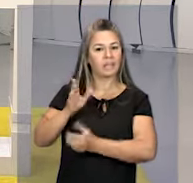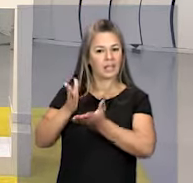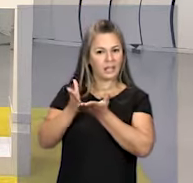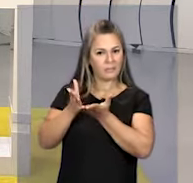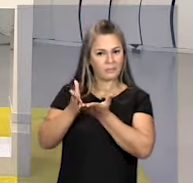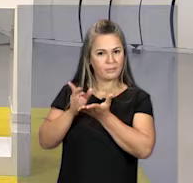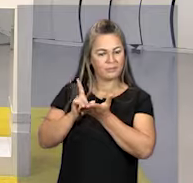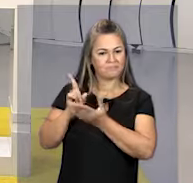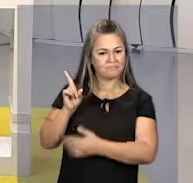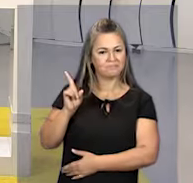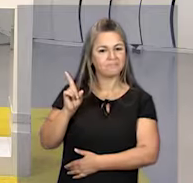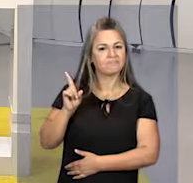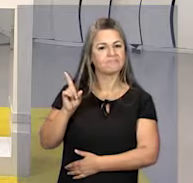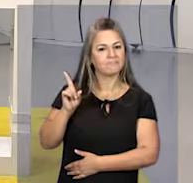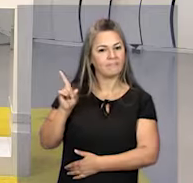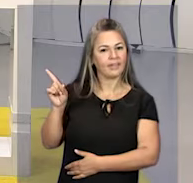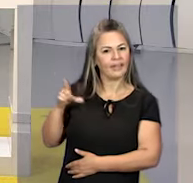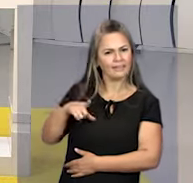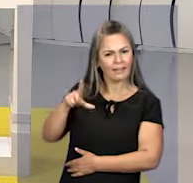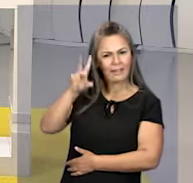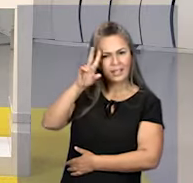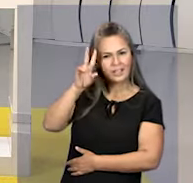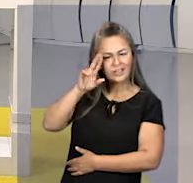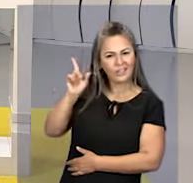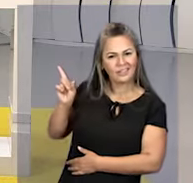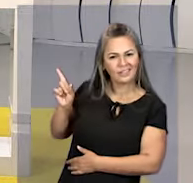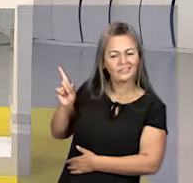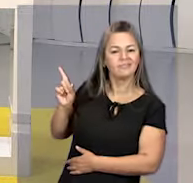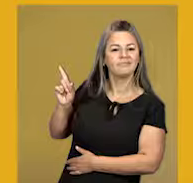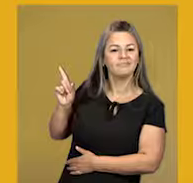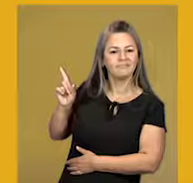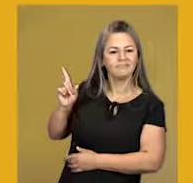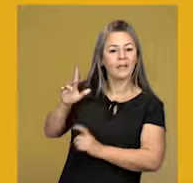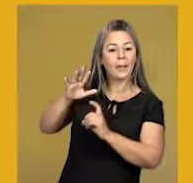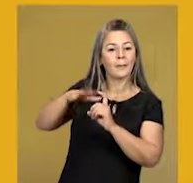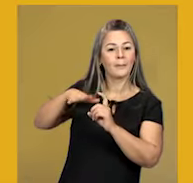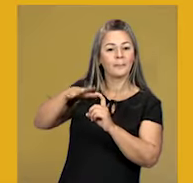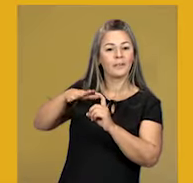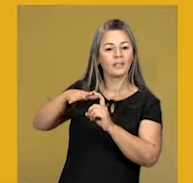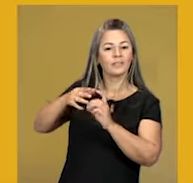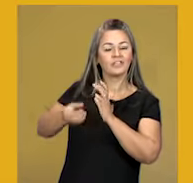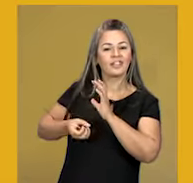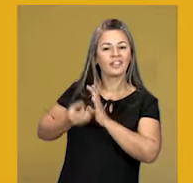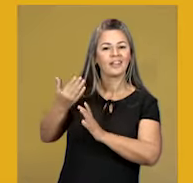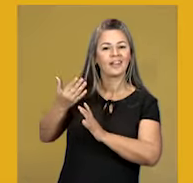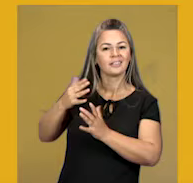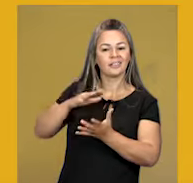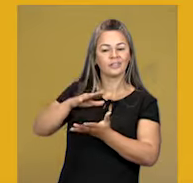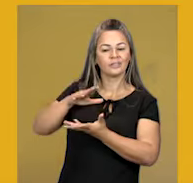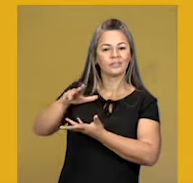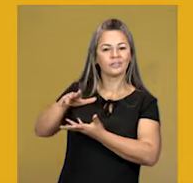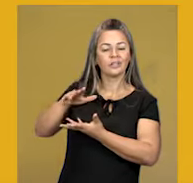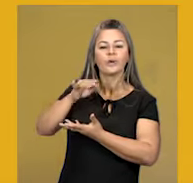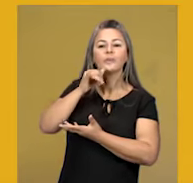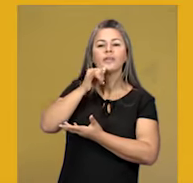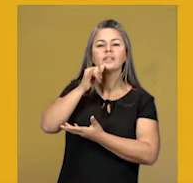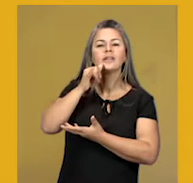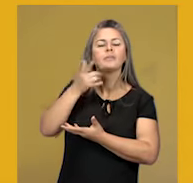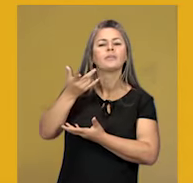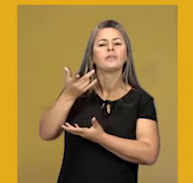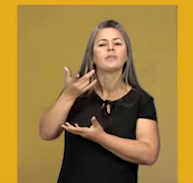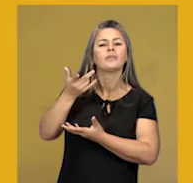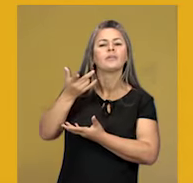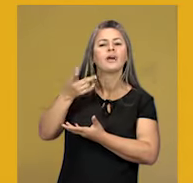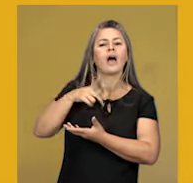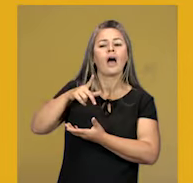aceitam. E tem justamente a história dos mitos de criação. Como foi que a humanidade foi criada.